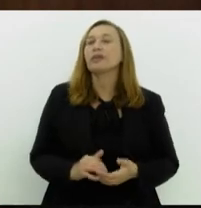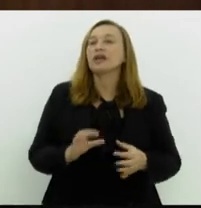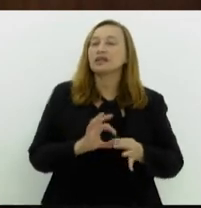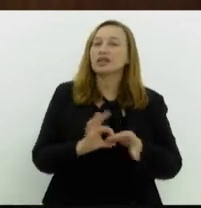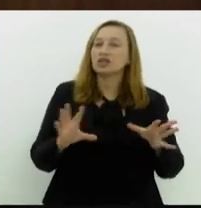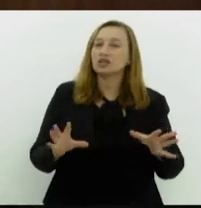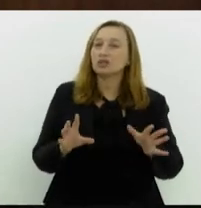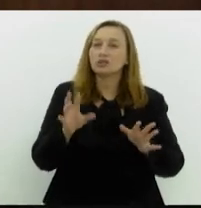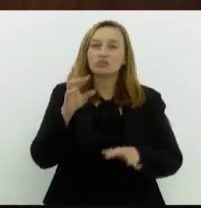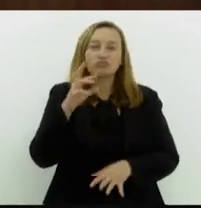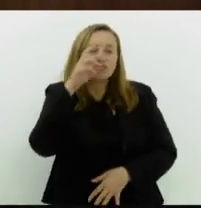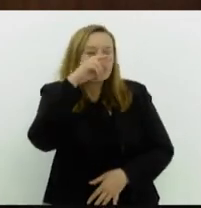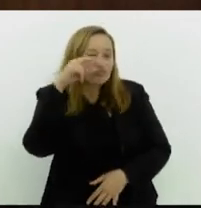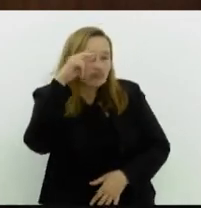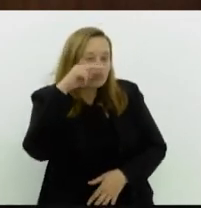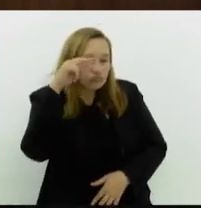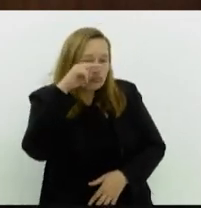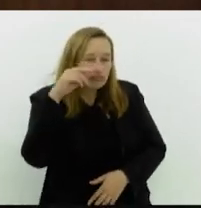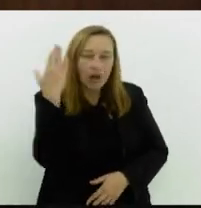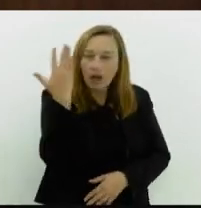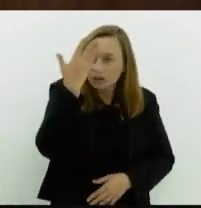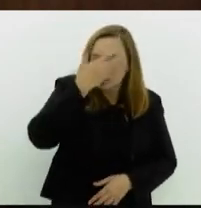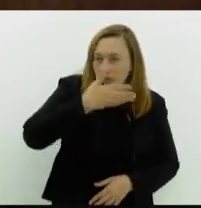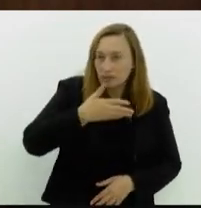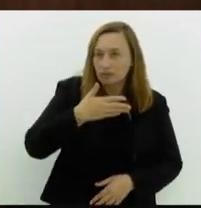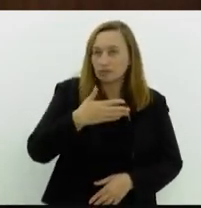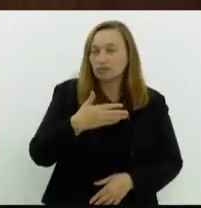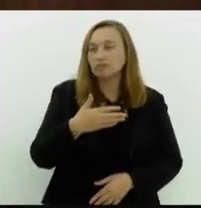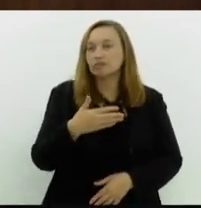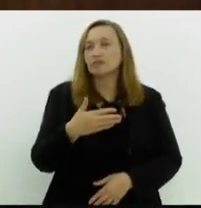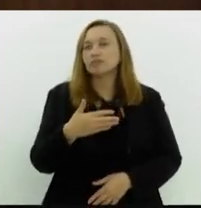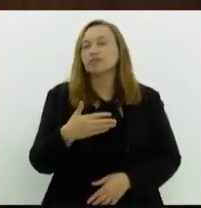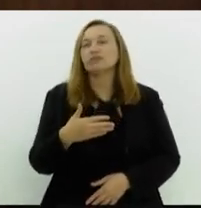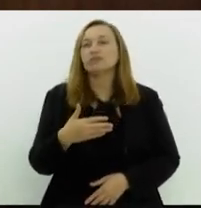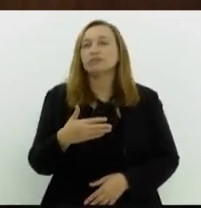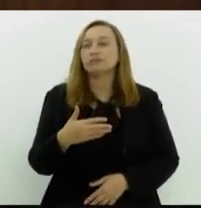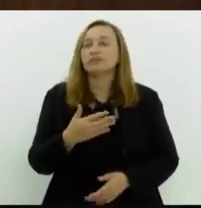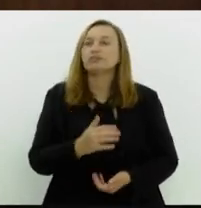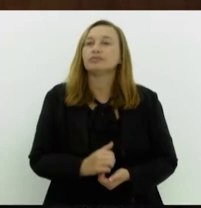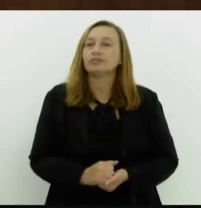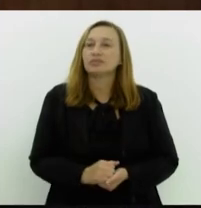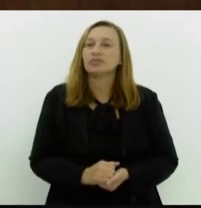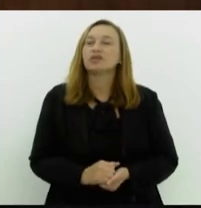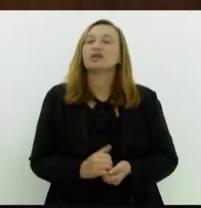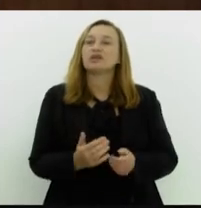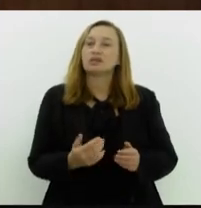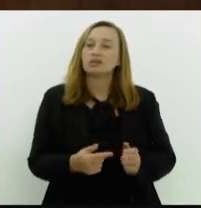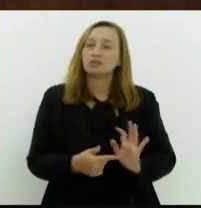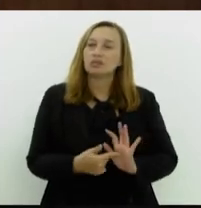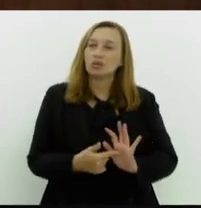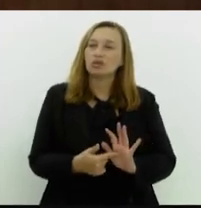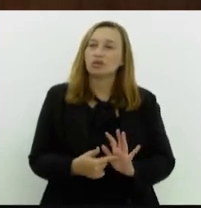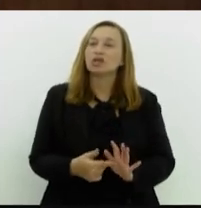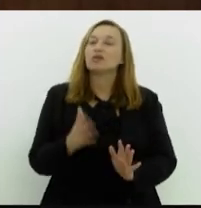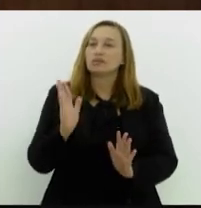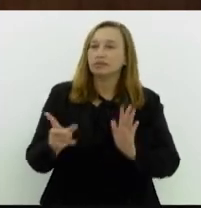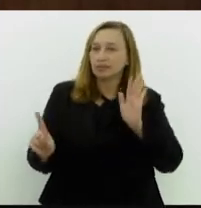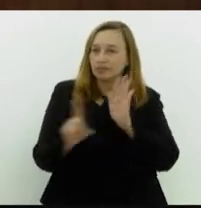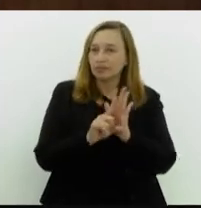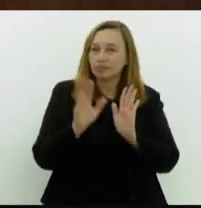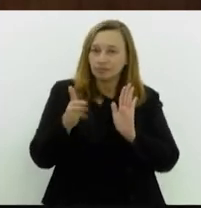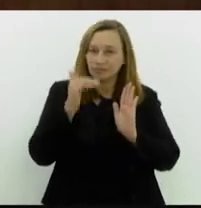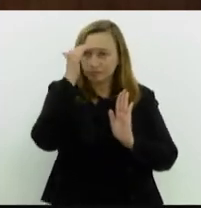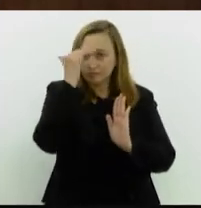as investigações, as provas contundentes tragam os fatos. Mas a lei já está